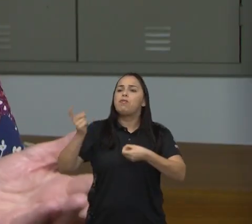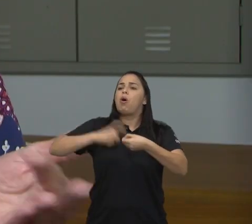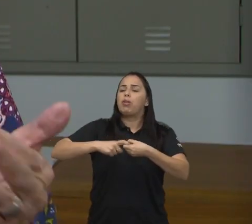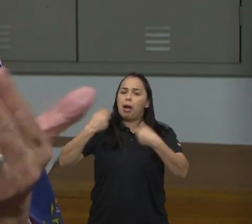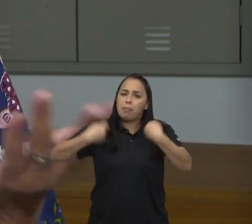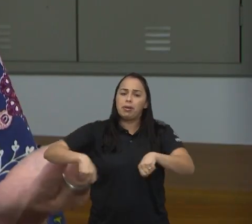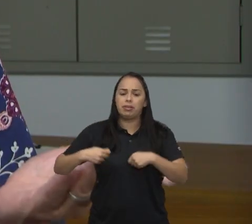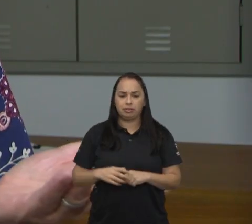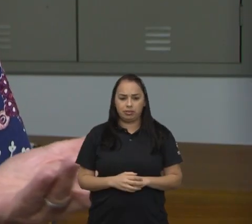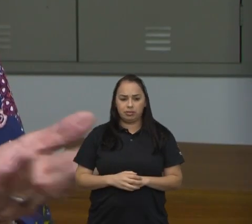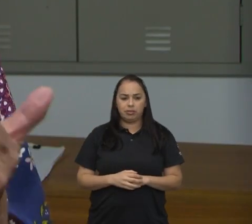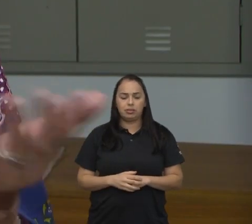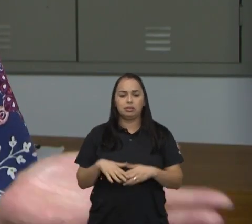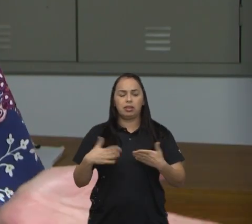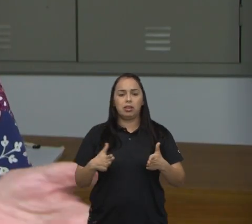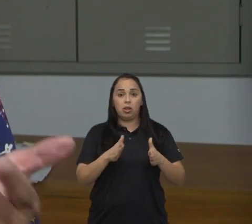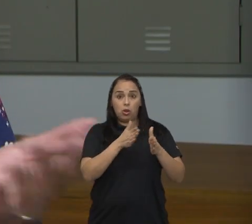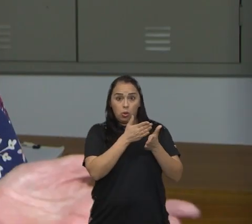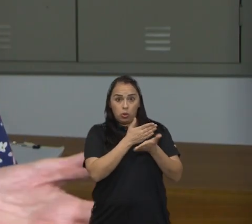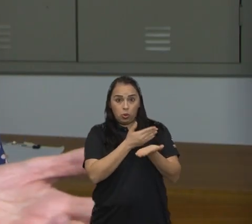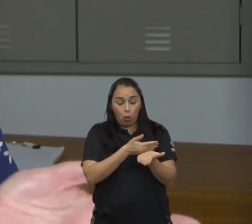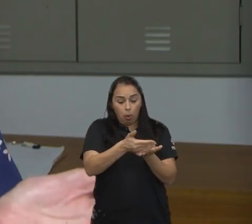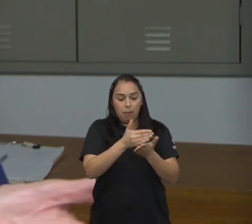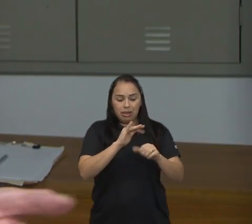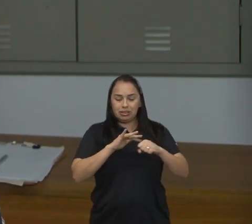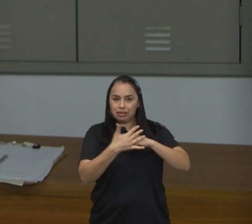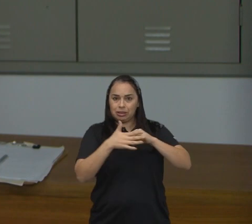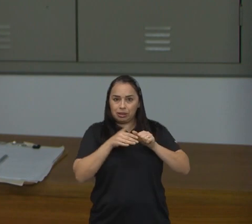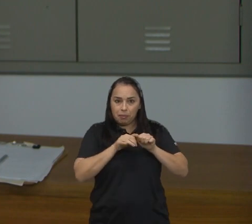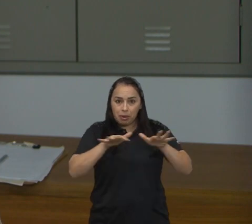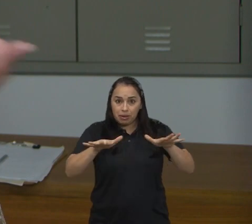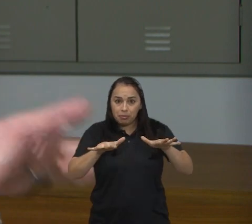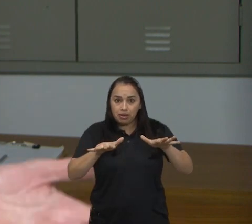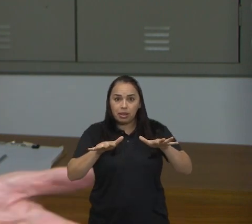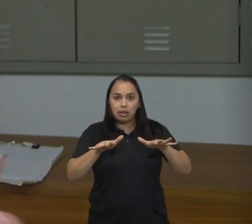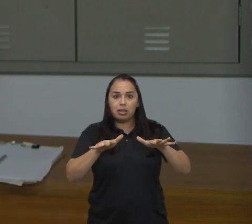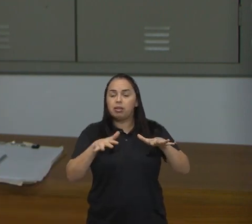Durante a pandemia teve uma retração das